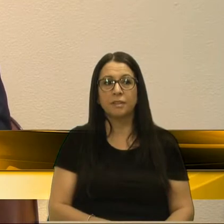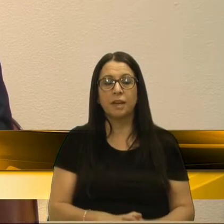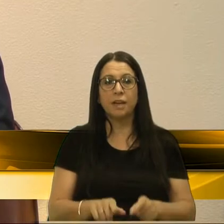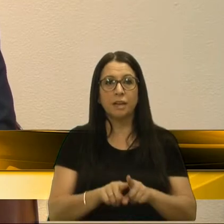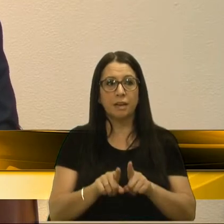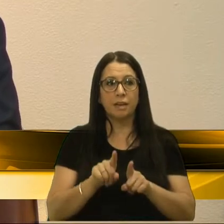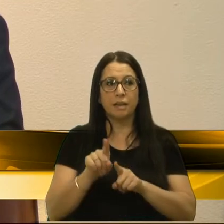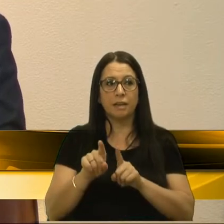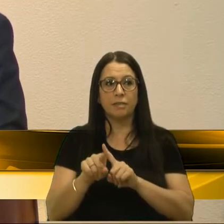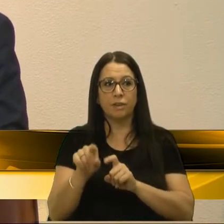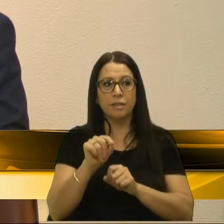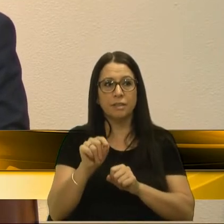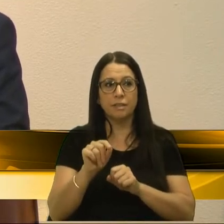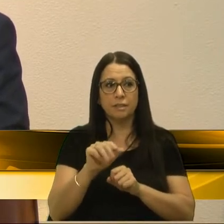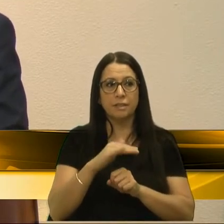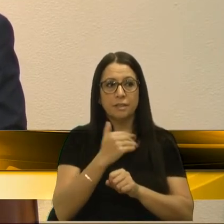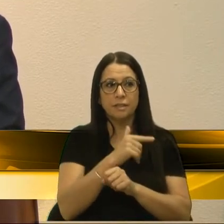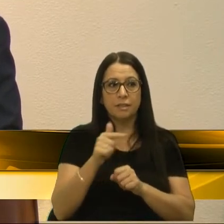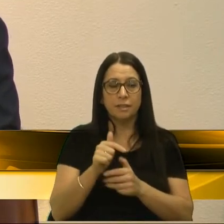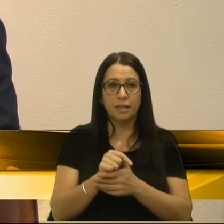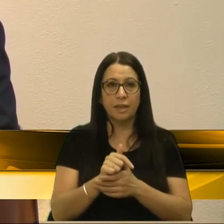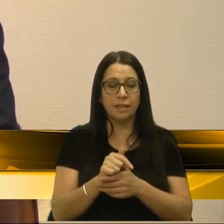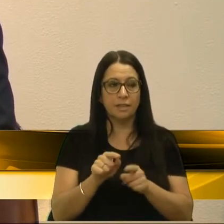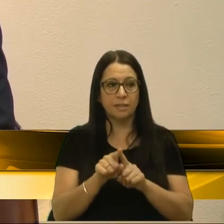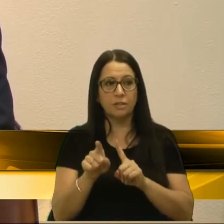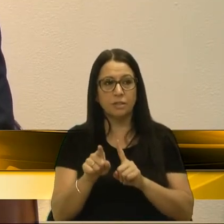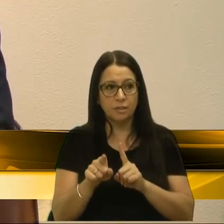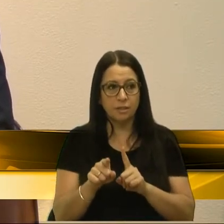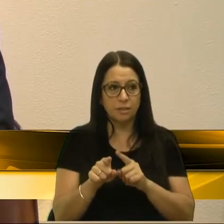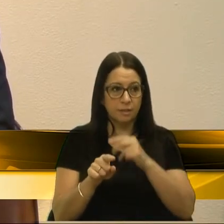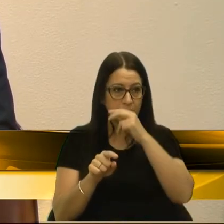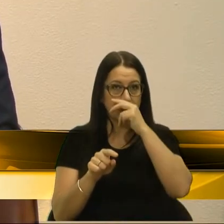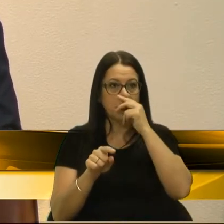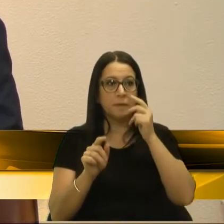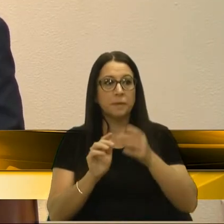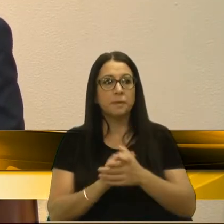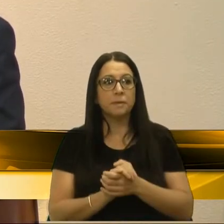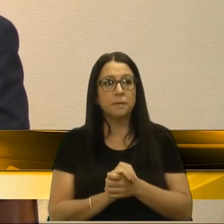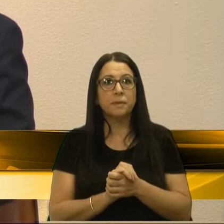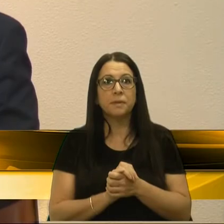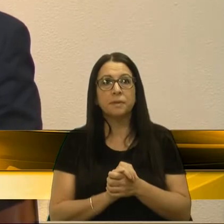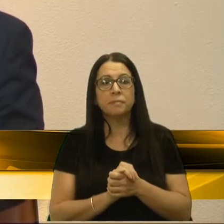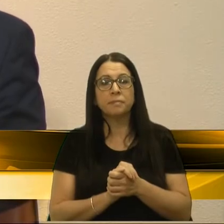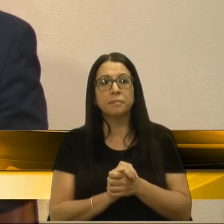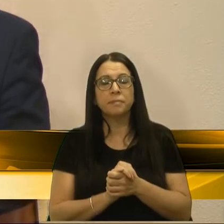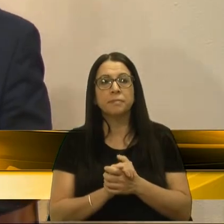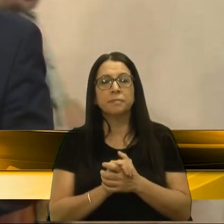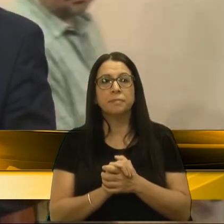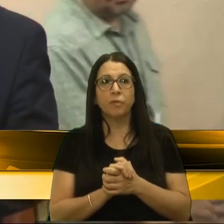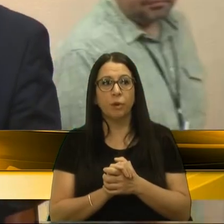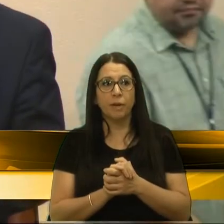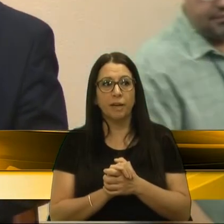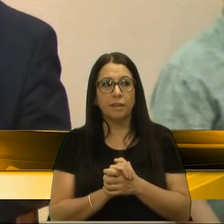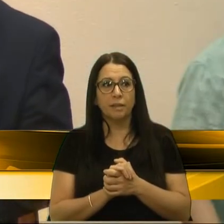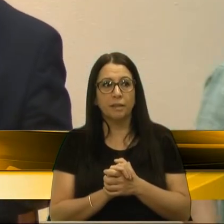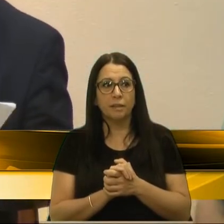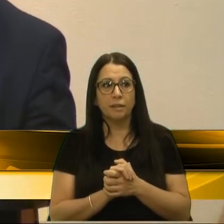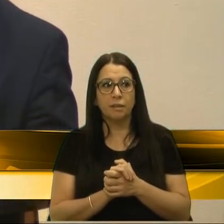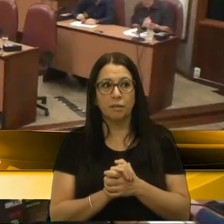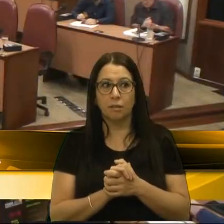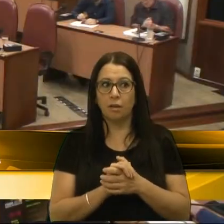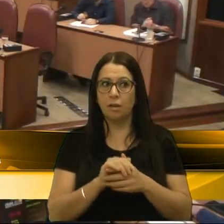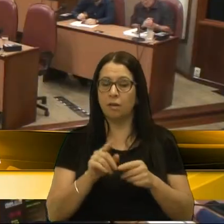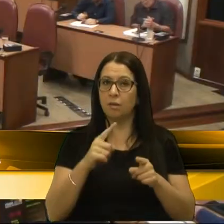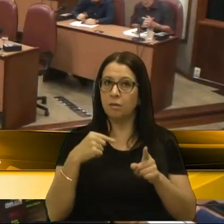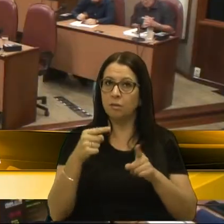condolências, os sentimentos à família da Rosane, que foi nossa colega servidora aqui durante muito tempo na Câmara de Vereadores. Então, a parte, vereador Edson. Também